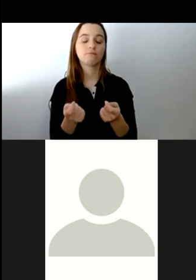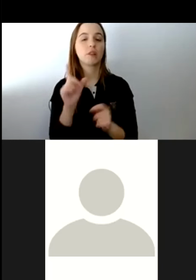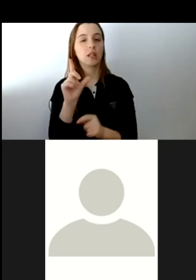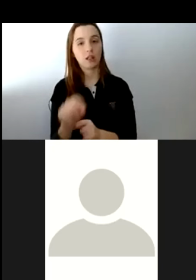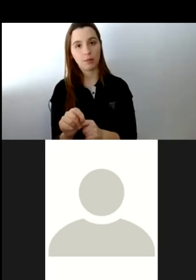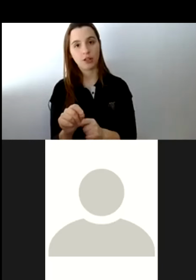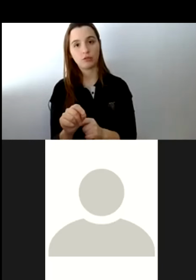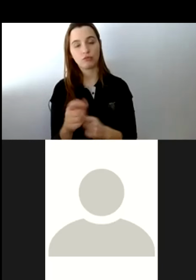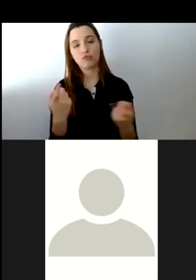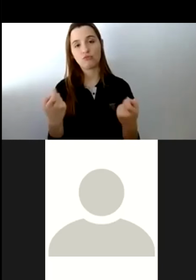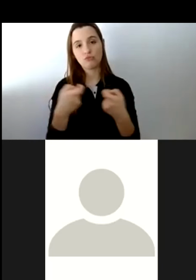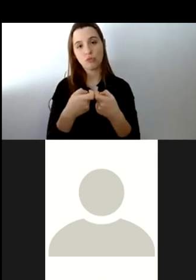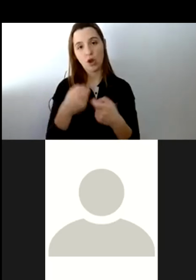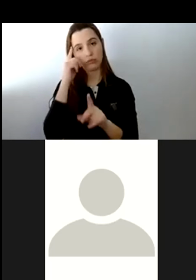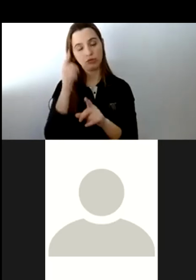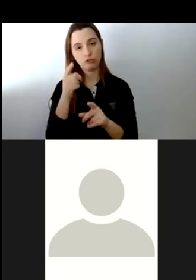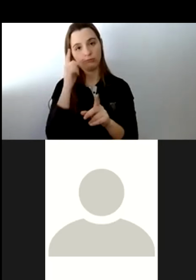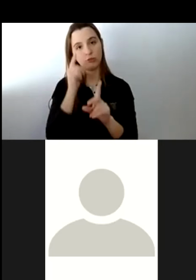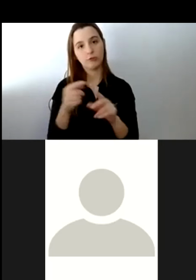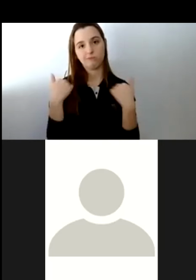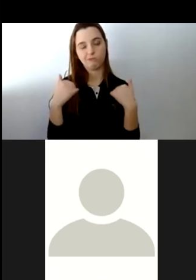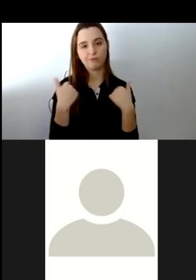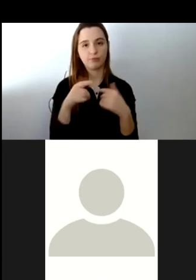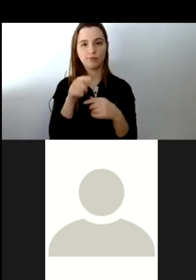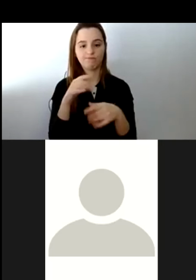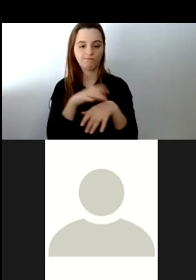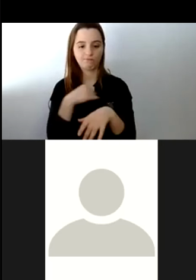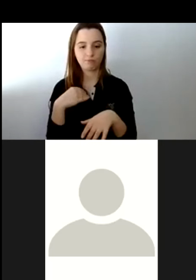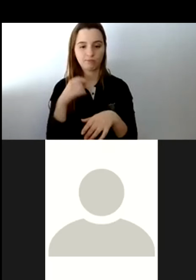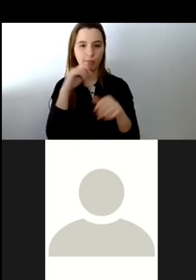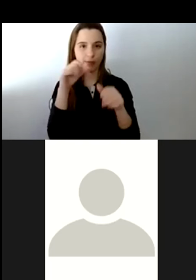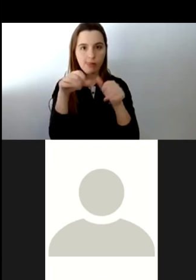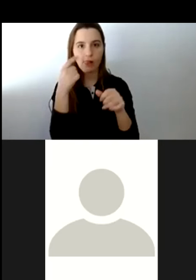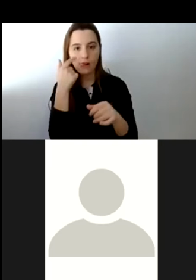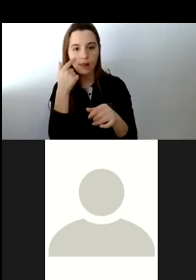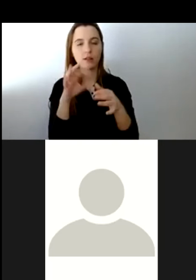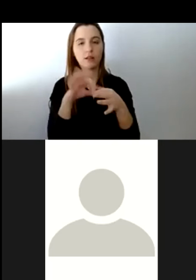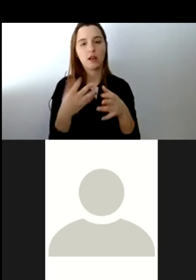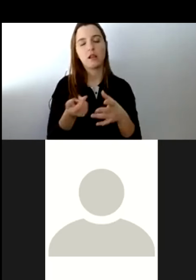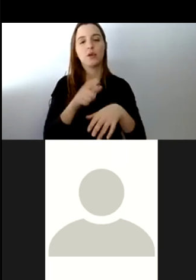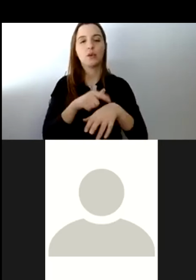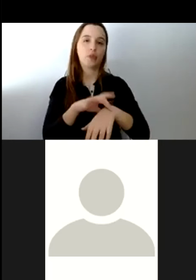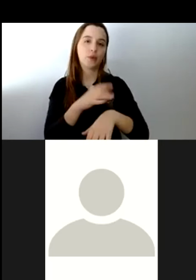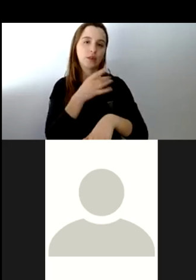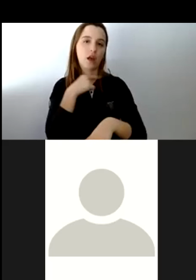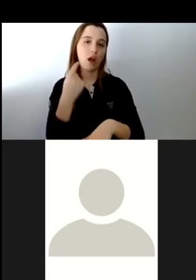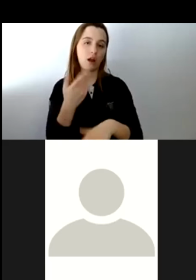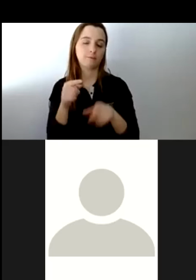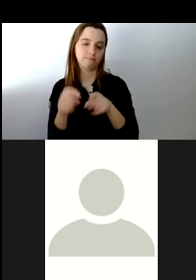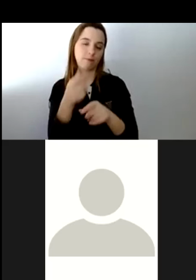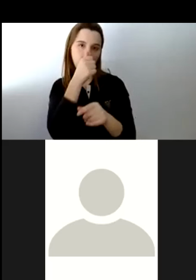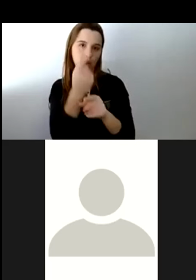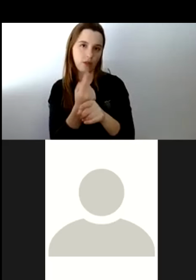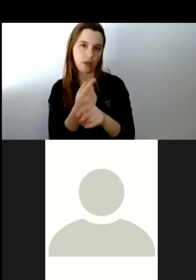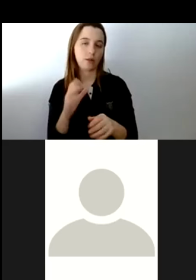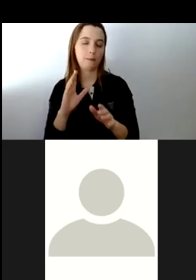ajustadas para ensaios clínicos em doenças raras, pelo que é necessário melhorar também estas atividades. E